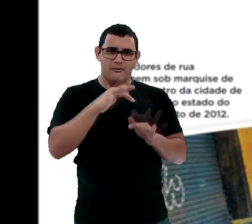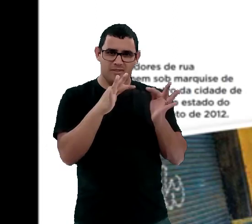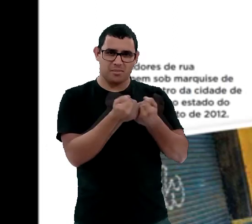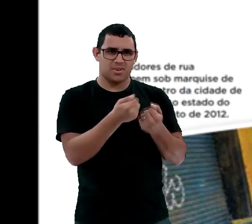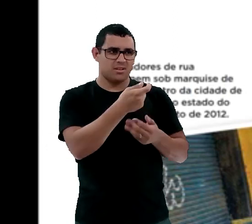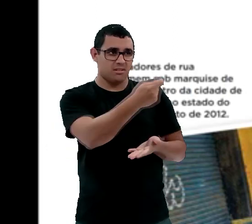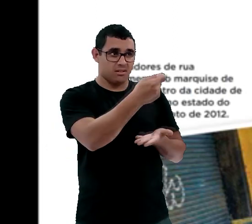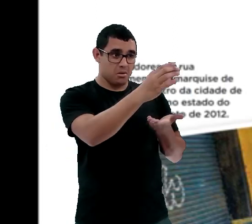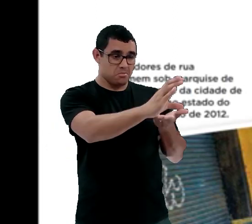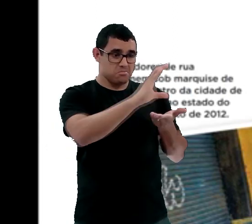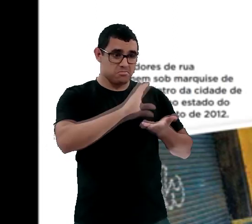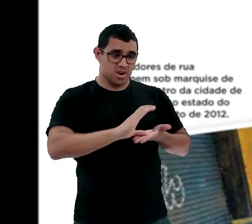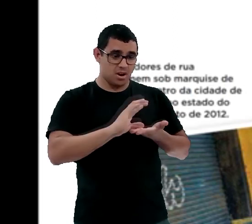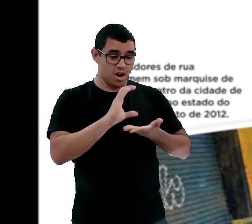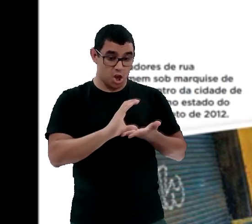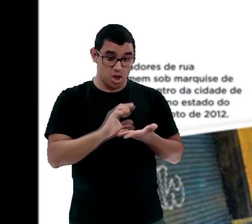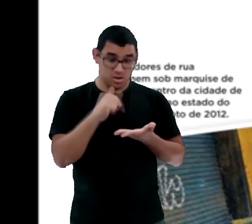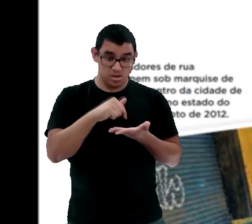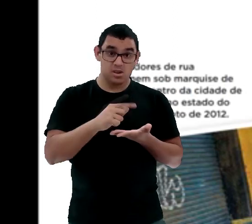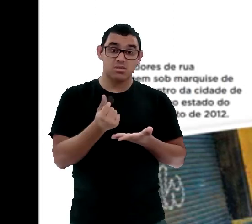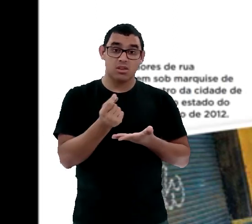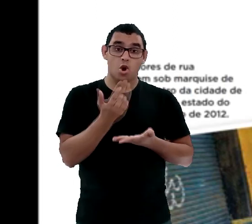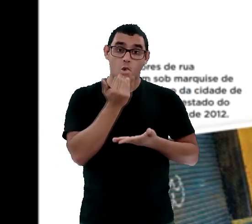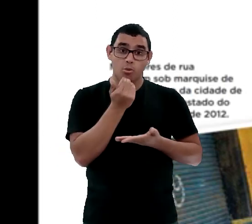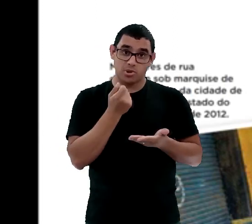filhos e compra um celular novo.